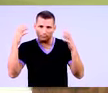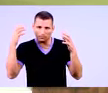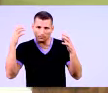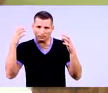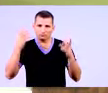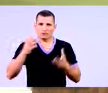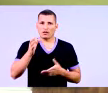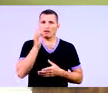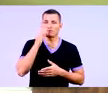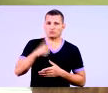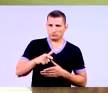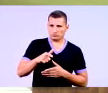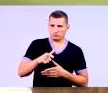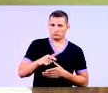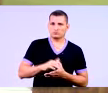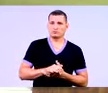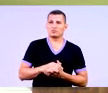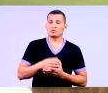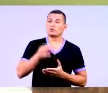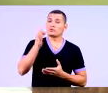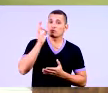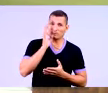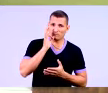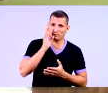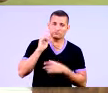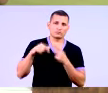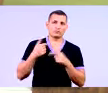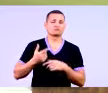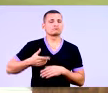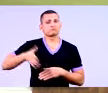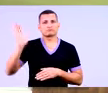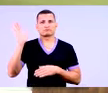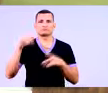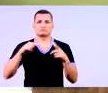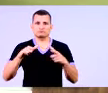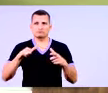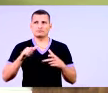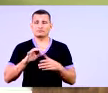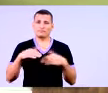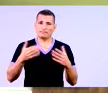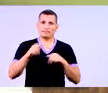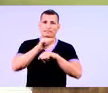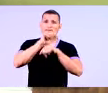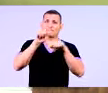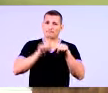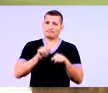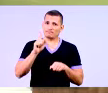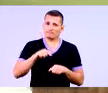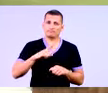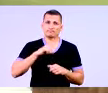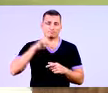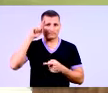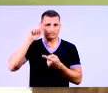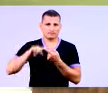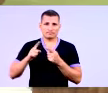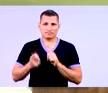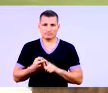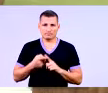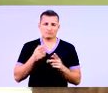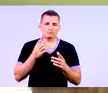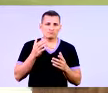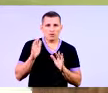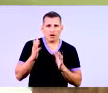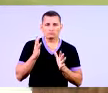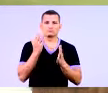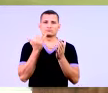de novo gente tomou café da manhã e vai embora o nosso trabalho nem tão assim os algoritmos ele segue uma lógica mais um mês uns